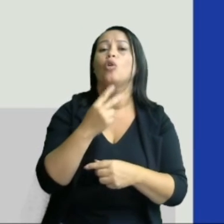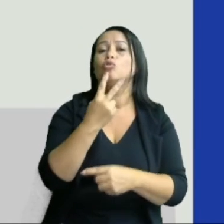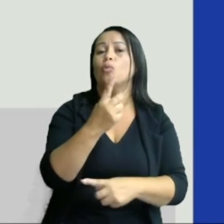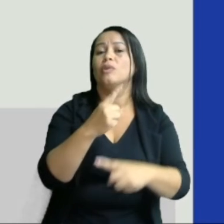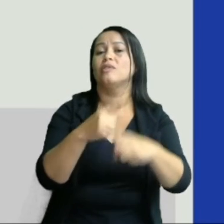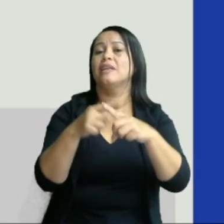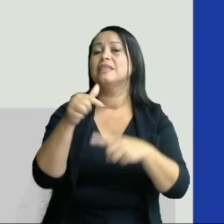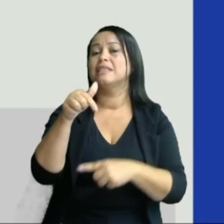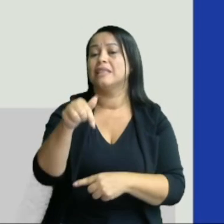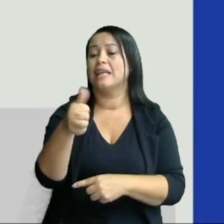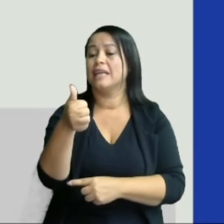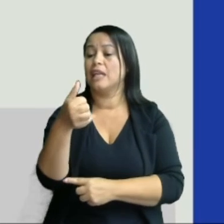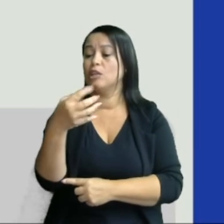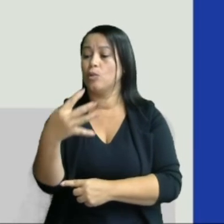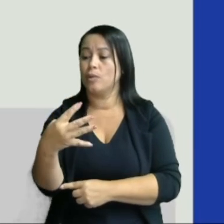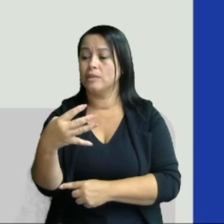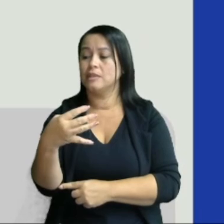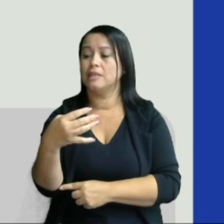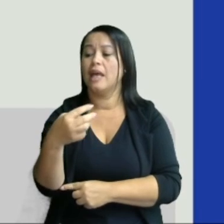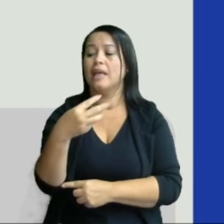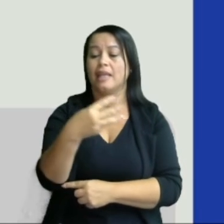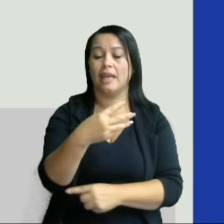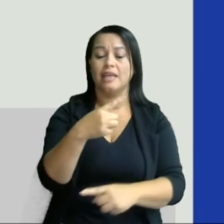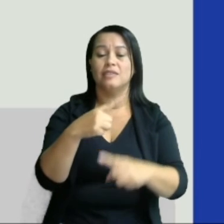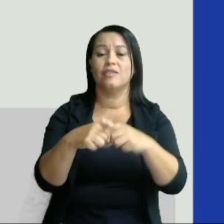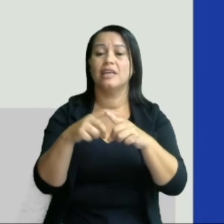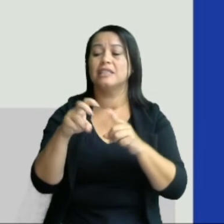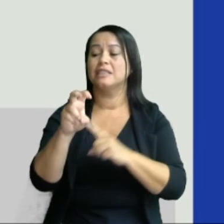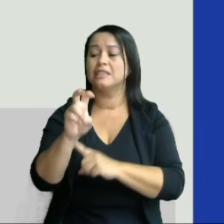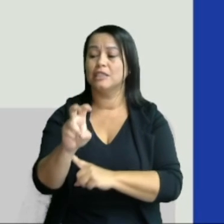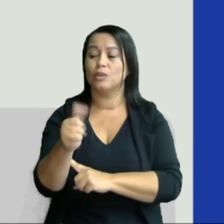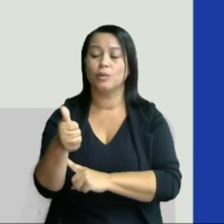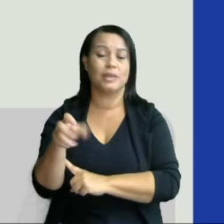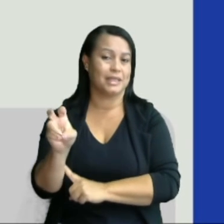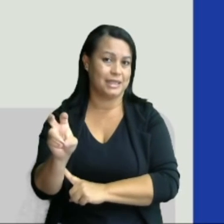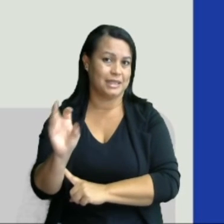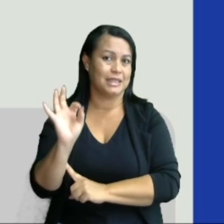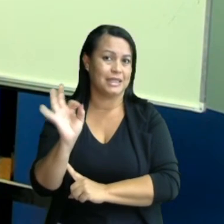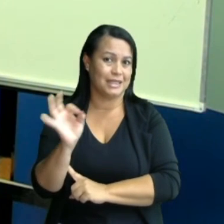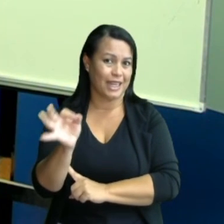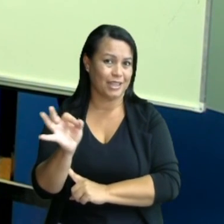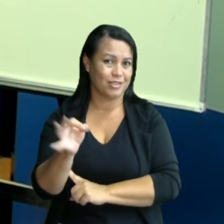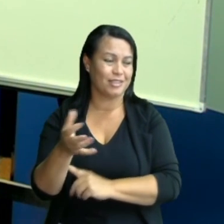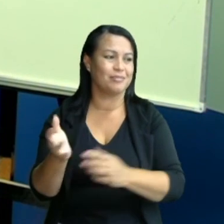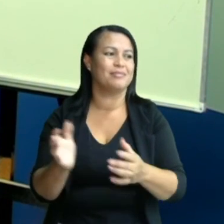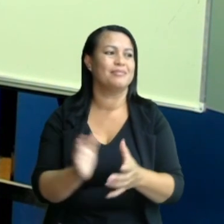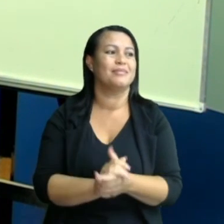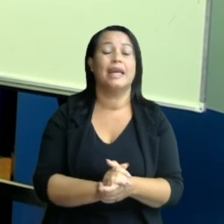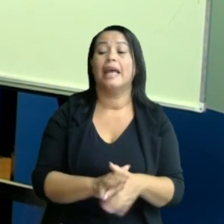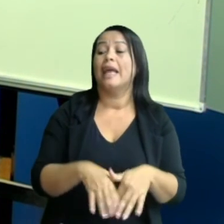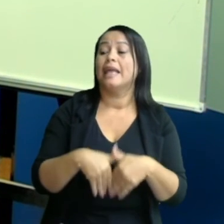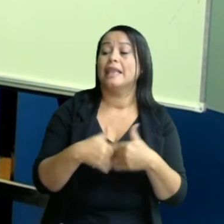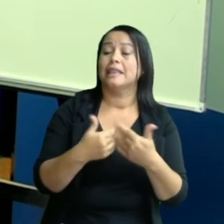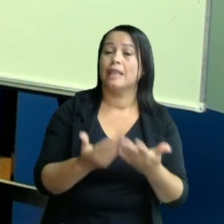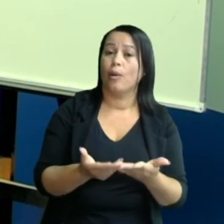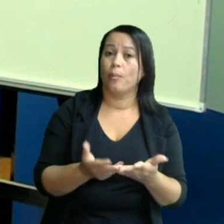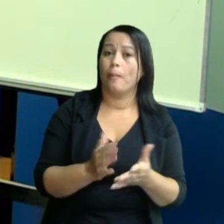vezes 7, 14. 3 vezes 5, 15. Tá certo, gente?